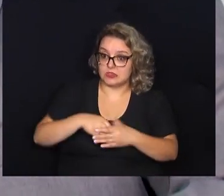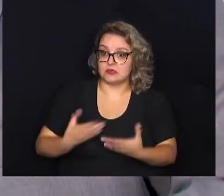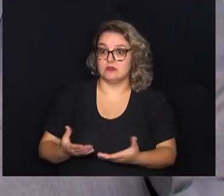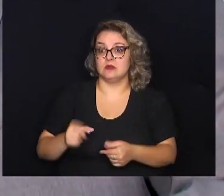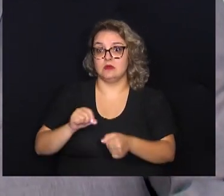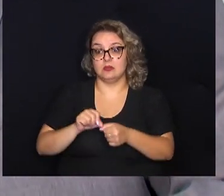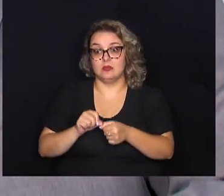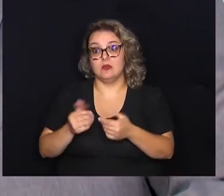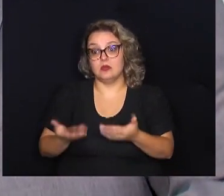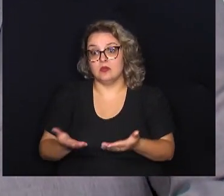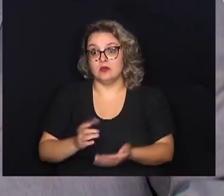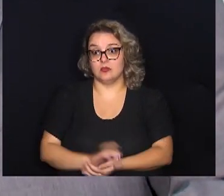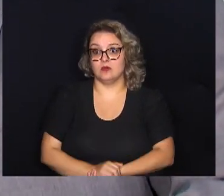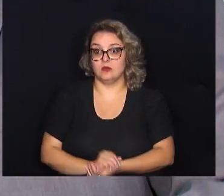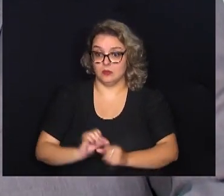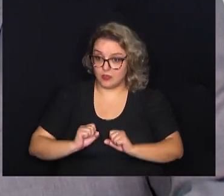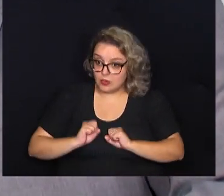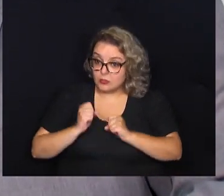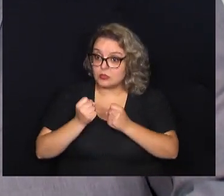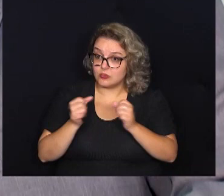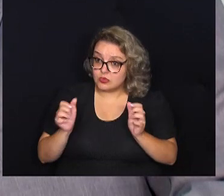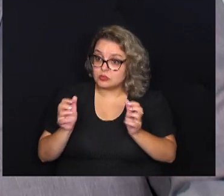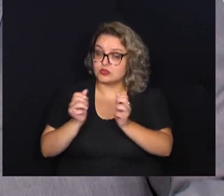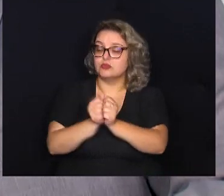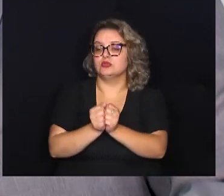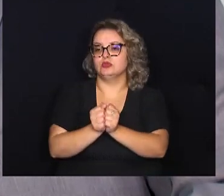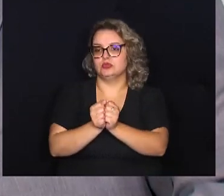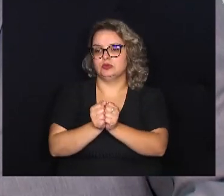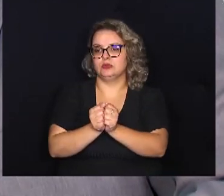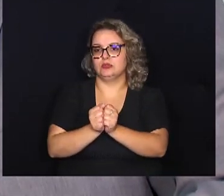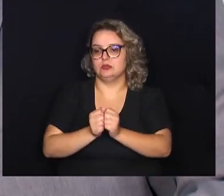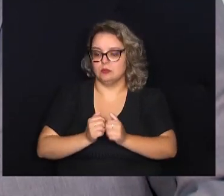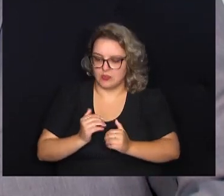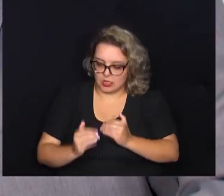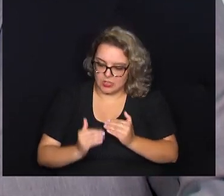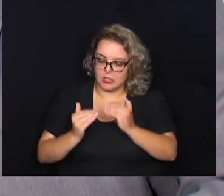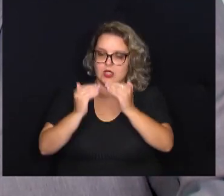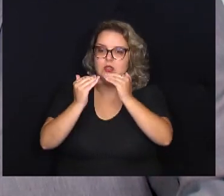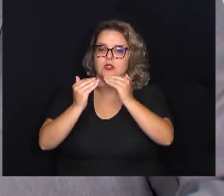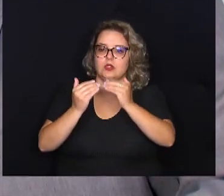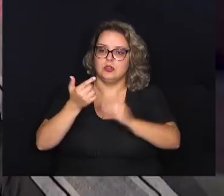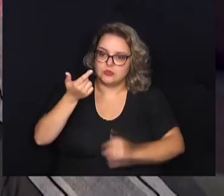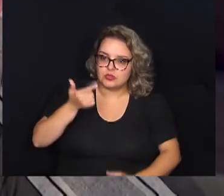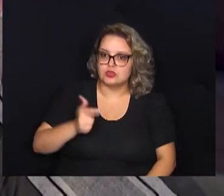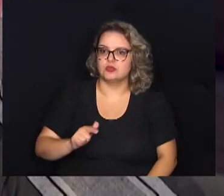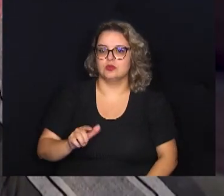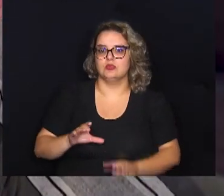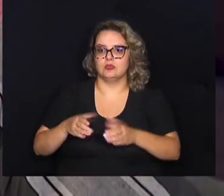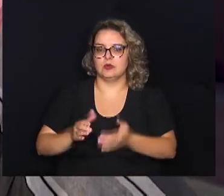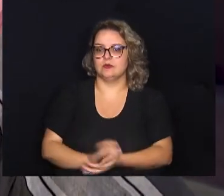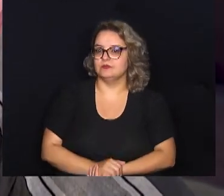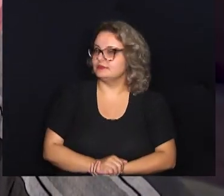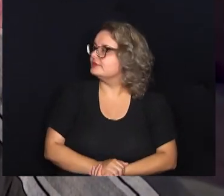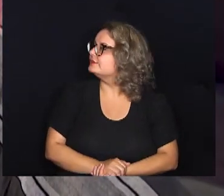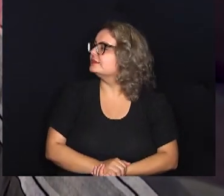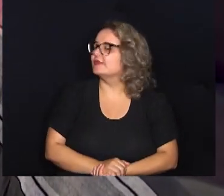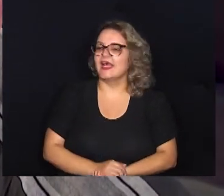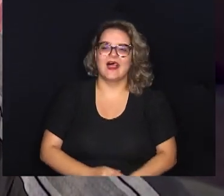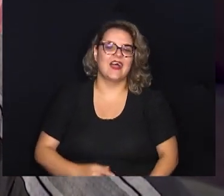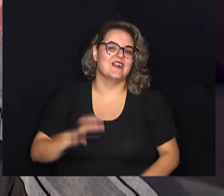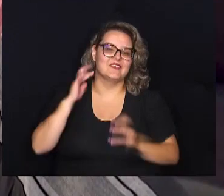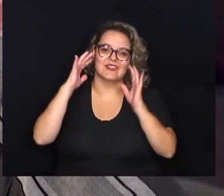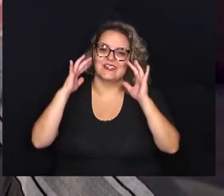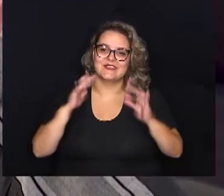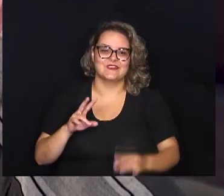fazer aí um esforço conjunto para reerguer novamente o clube. É ver isso aqui repleto de pessoas